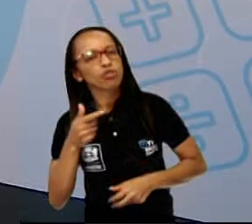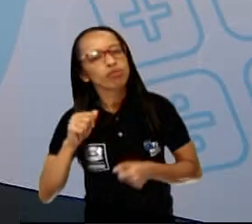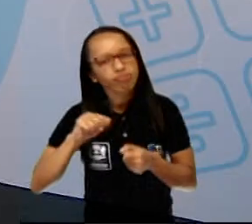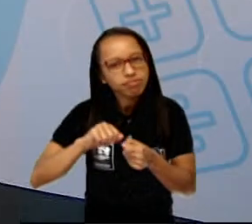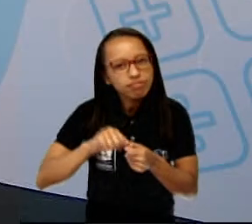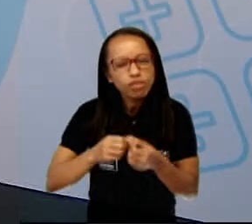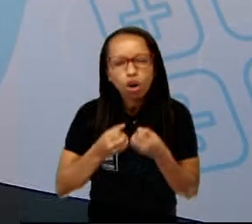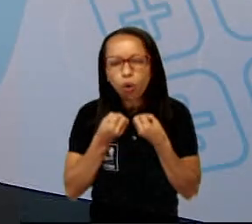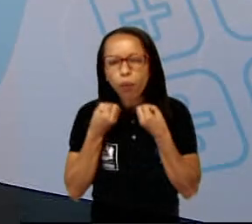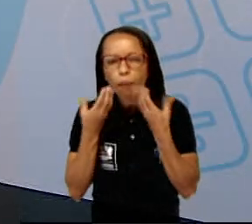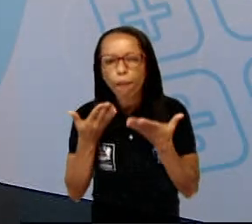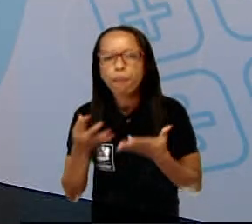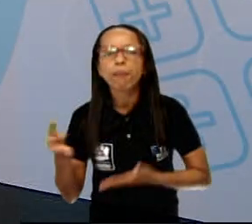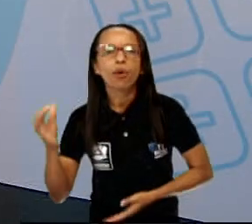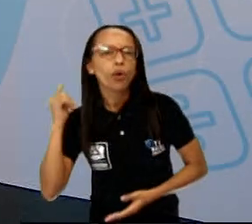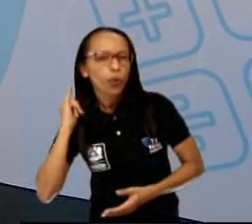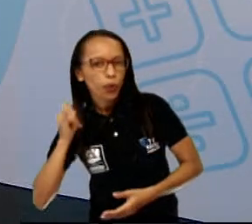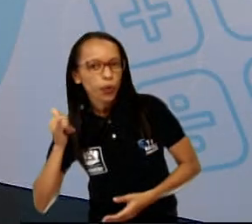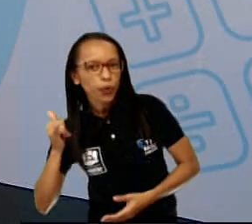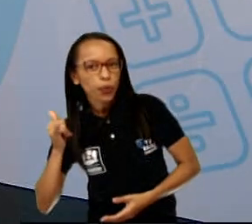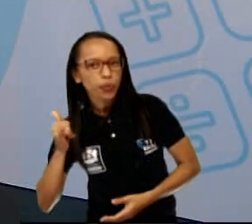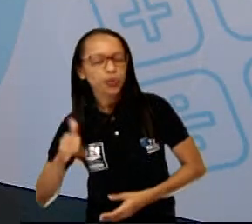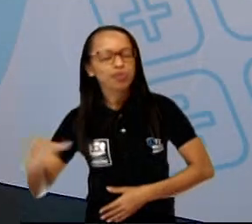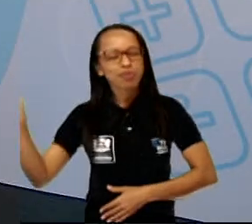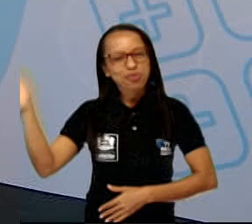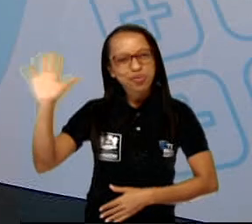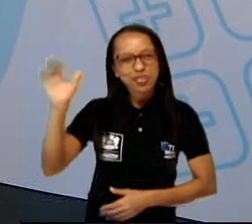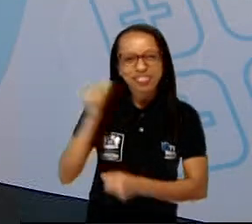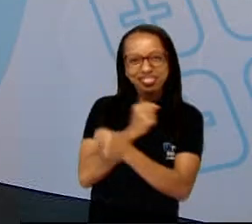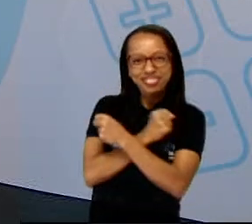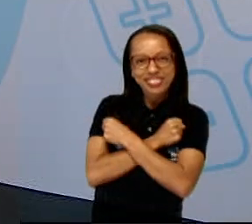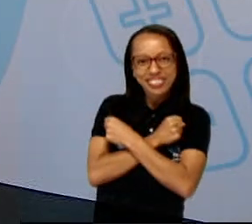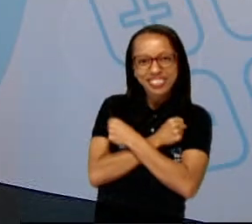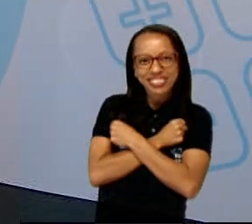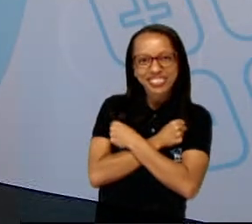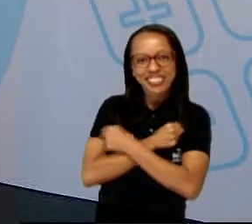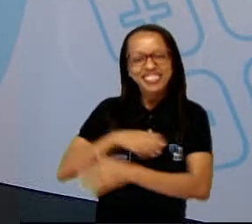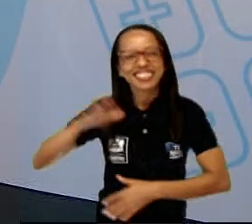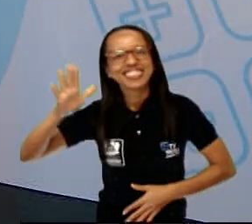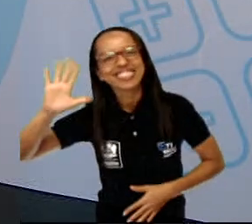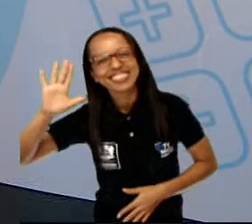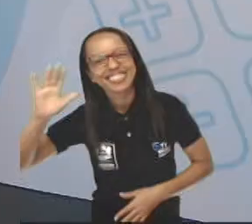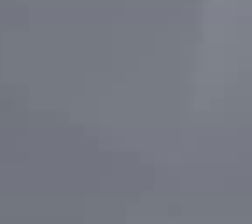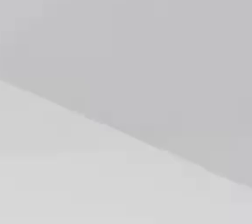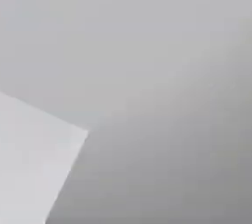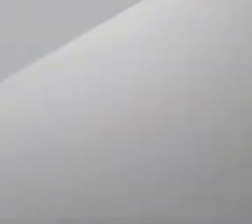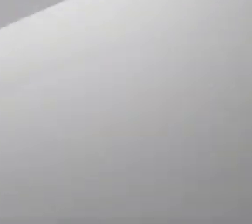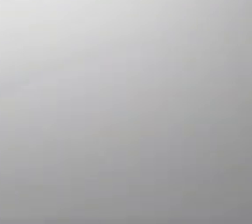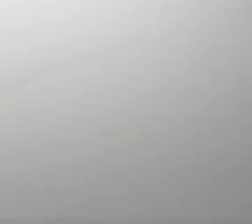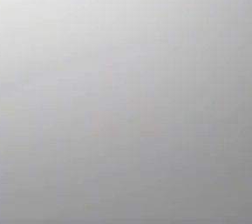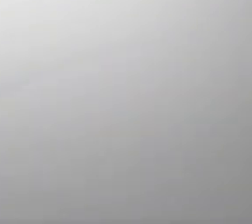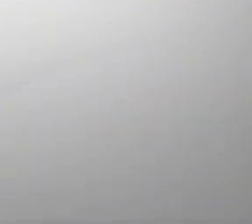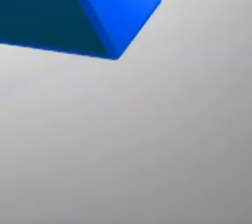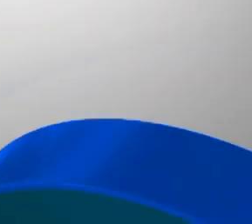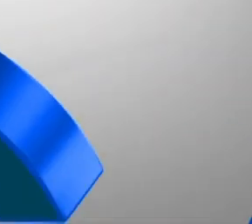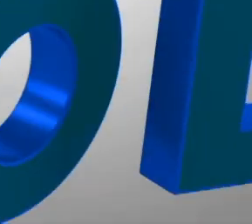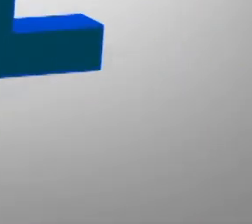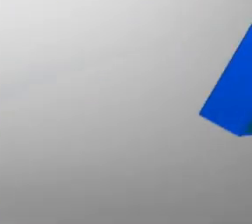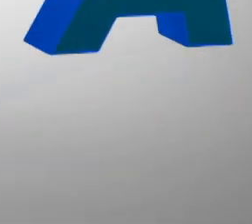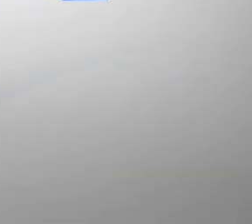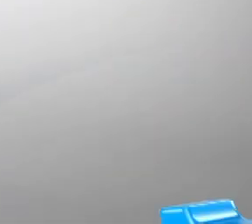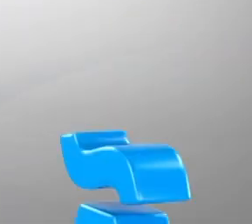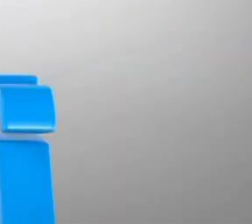Até o nosso próximo encontro. Um forte abraço em todos. Até mais.